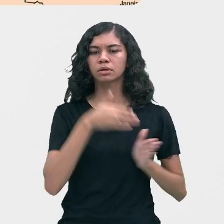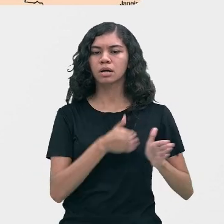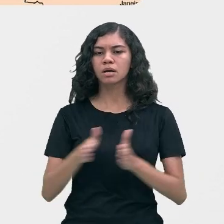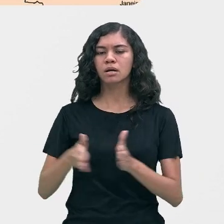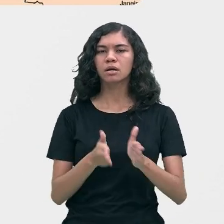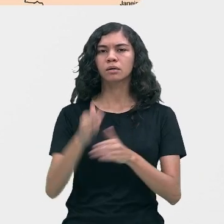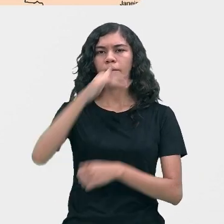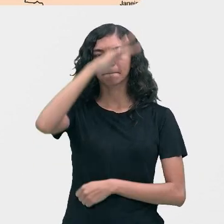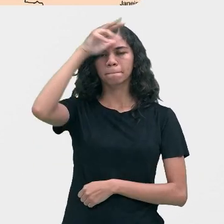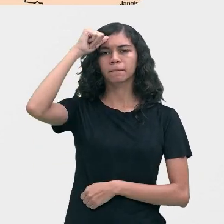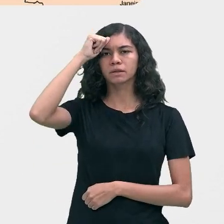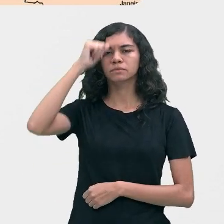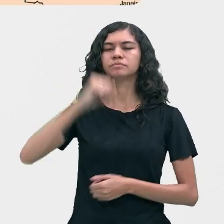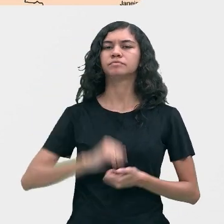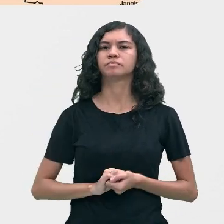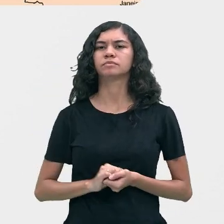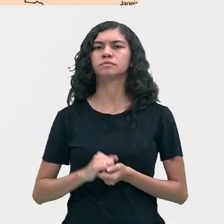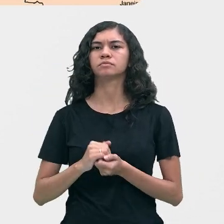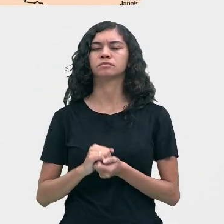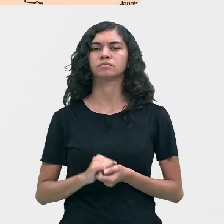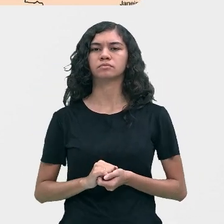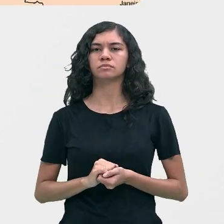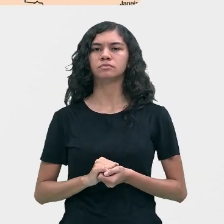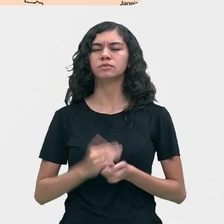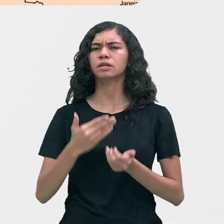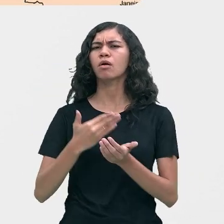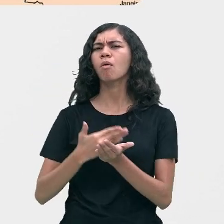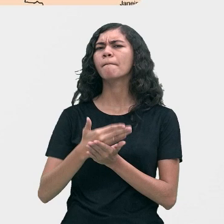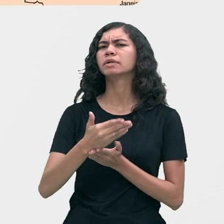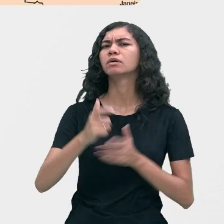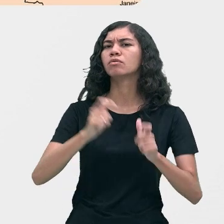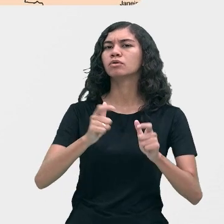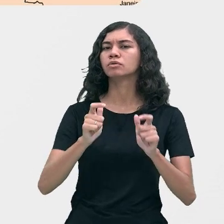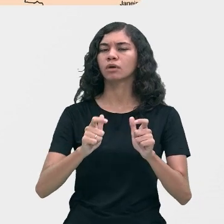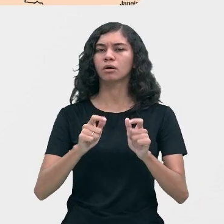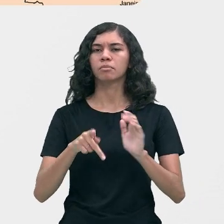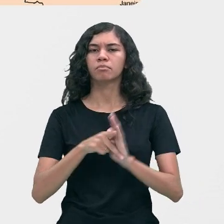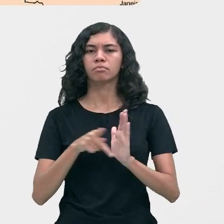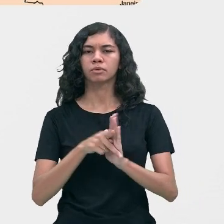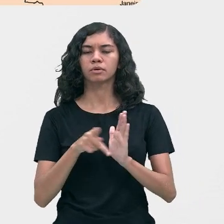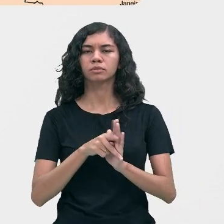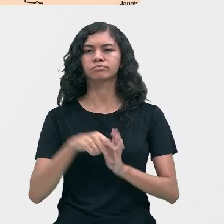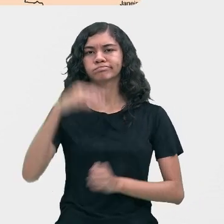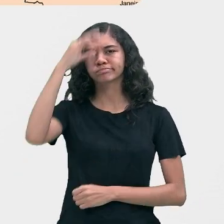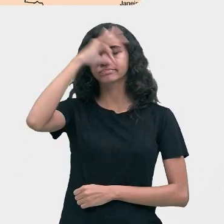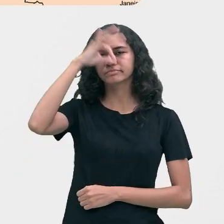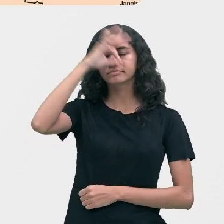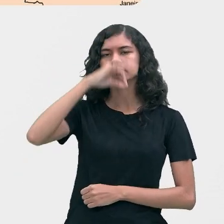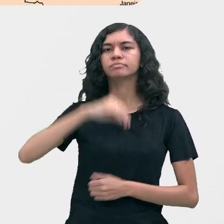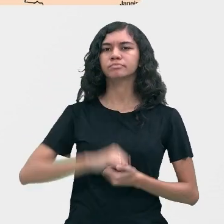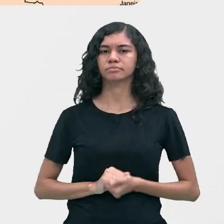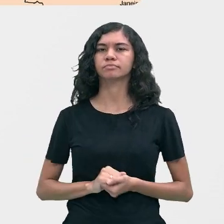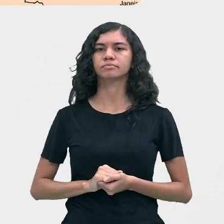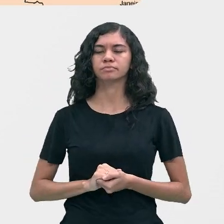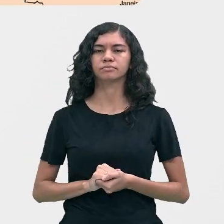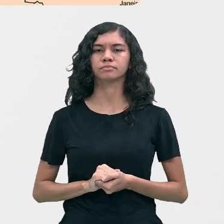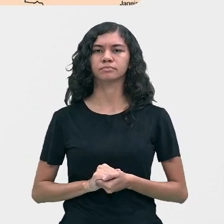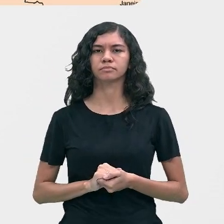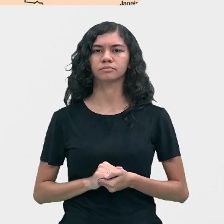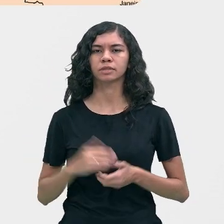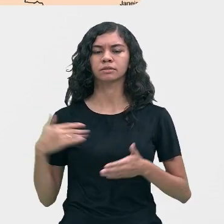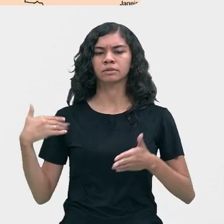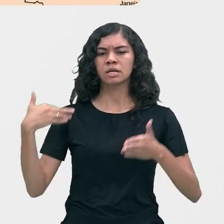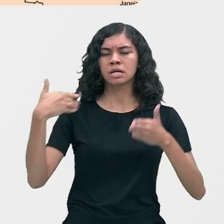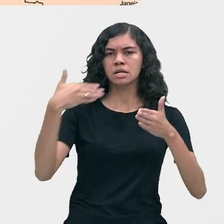Rio Amazonas, ele nasce lá nos Andes peruanos. Então, é um rio aí transfronteiriço que chega pelo nosso